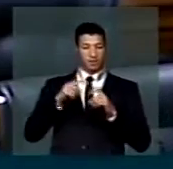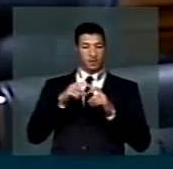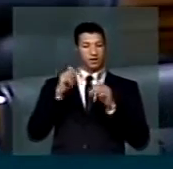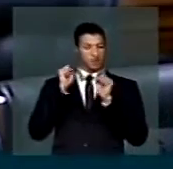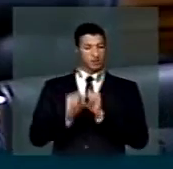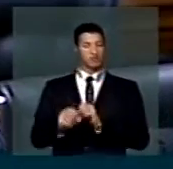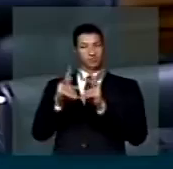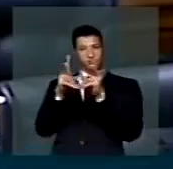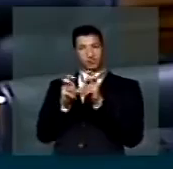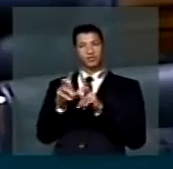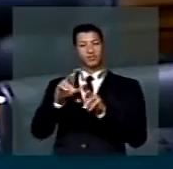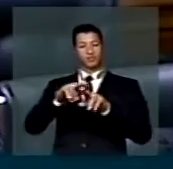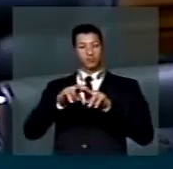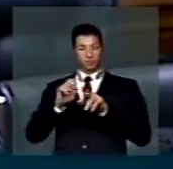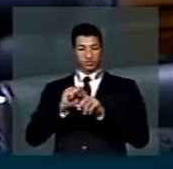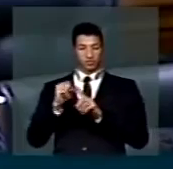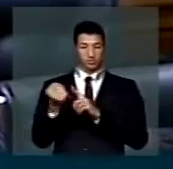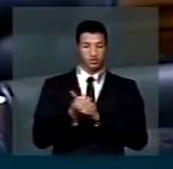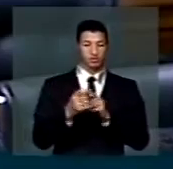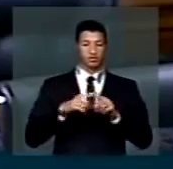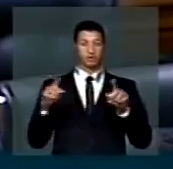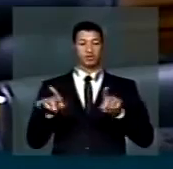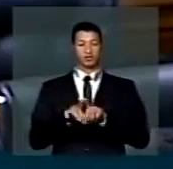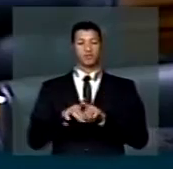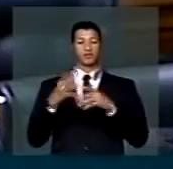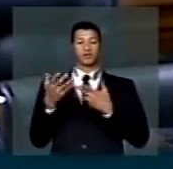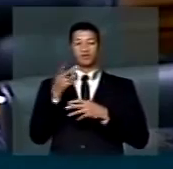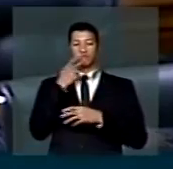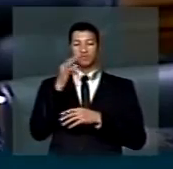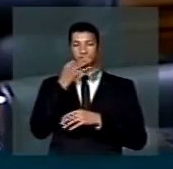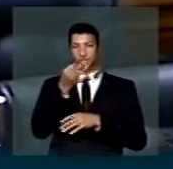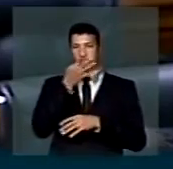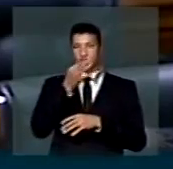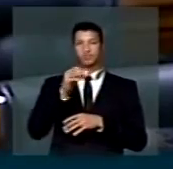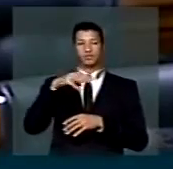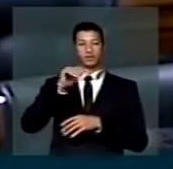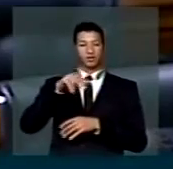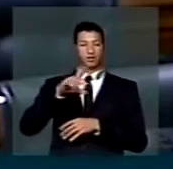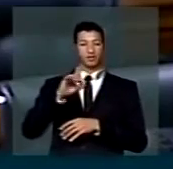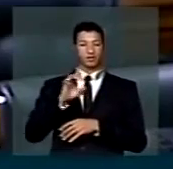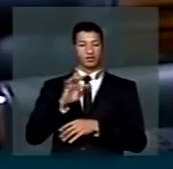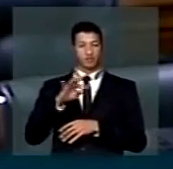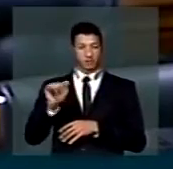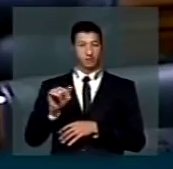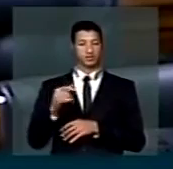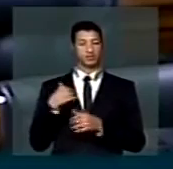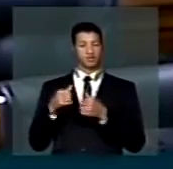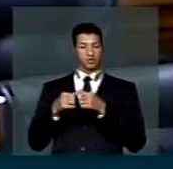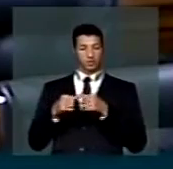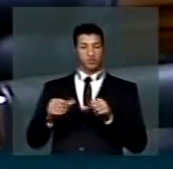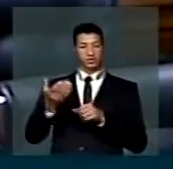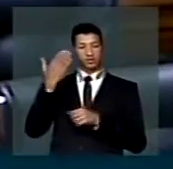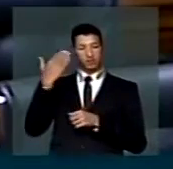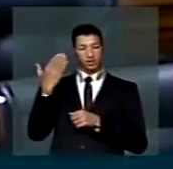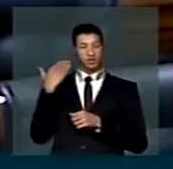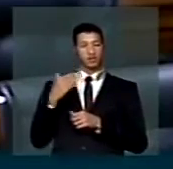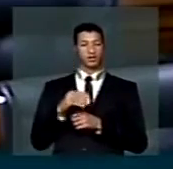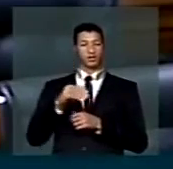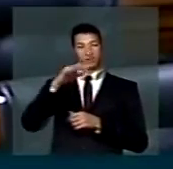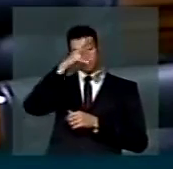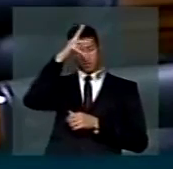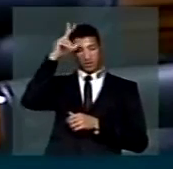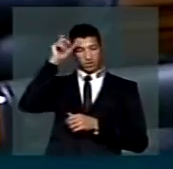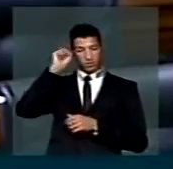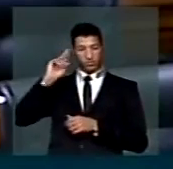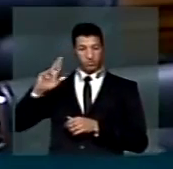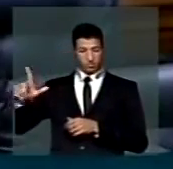menos ouvida pela sociedade. Mas também quero fazer um breve relato, deputado Mandetta. Estive recentemente em Campo Grande, no seu estado do Mato Grosso